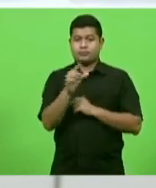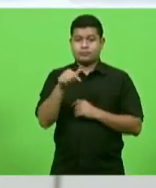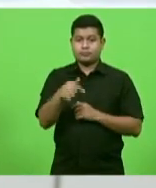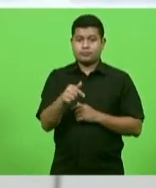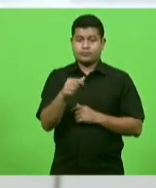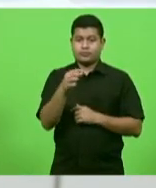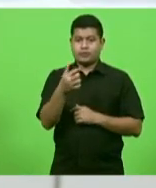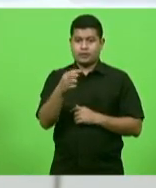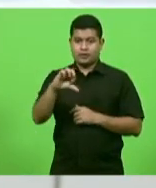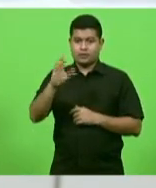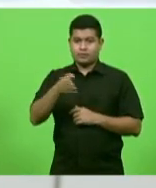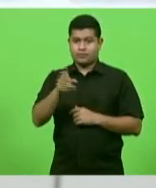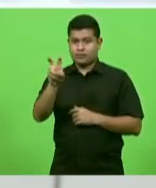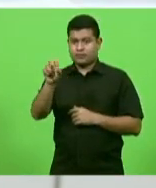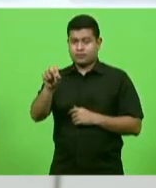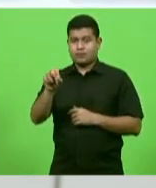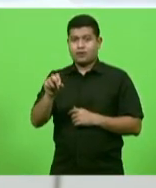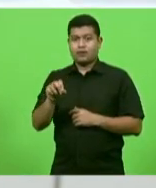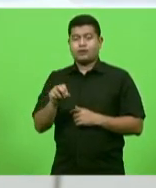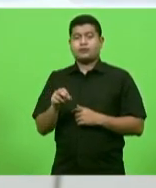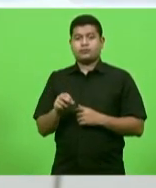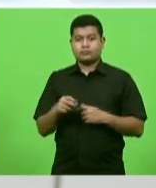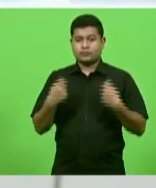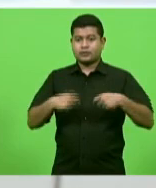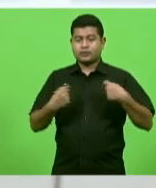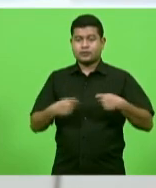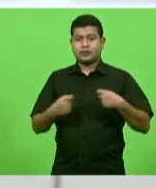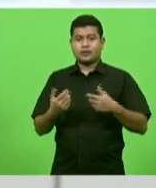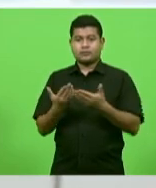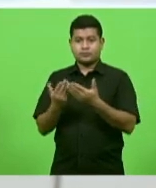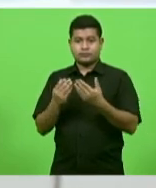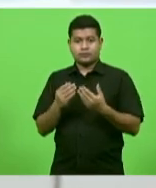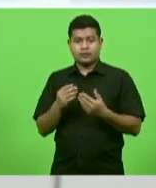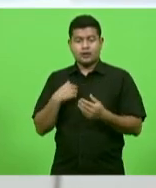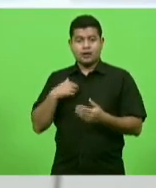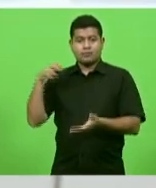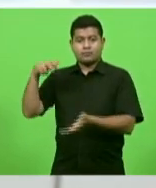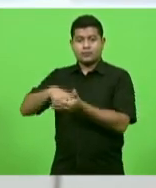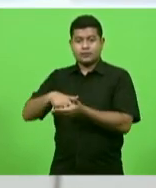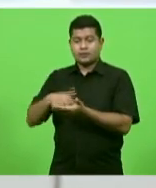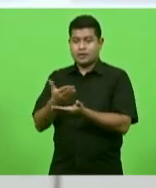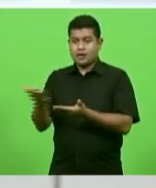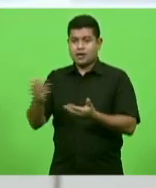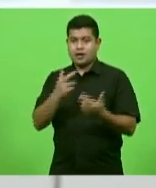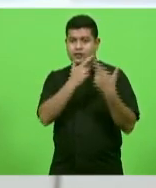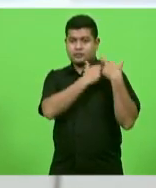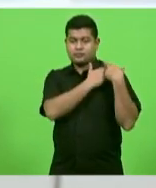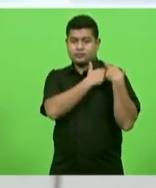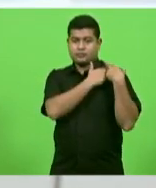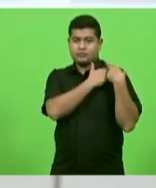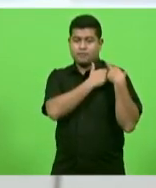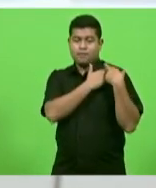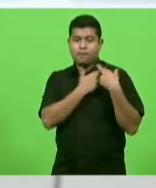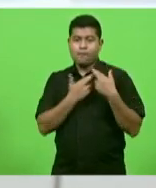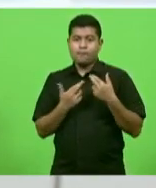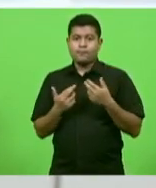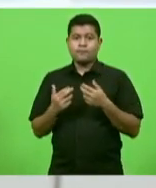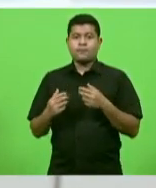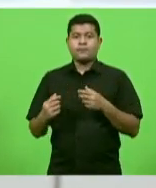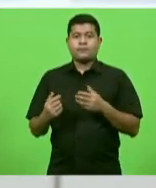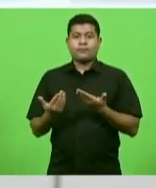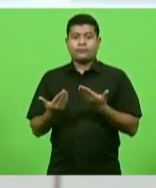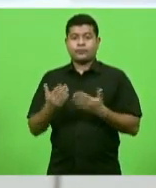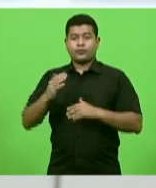não tornar efetiva a responsabilidade dos subordinados quando manifesta em direitos constitucionais